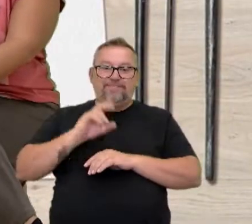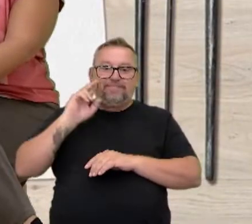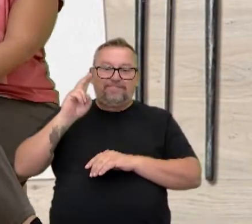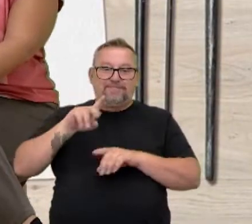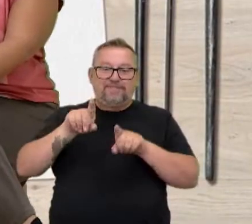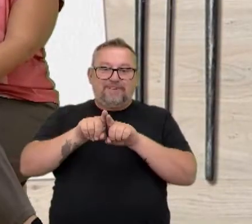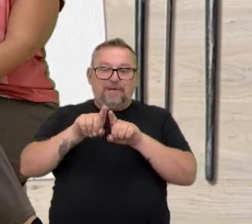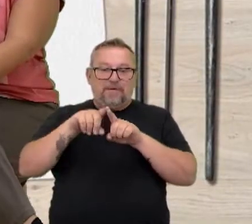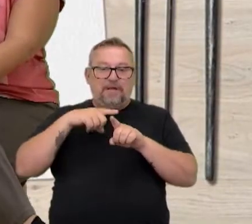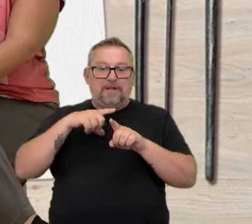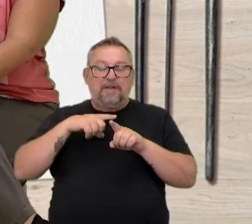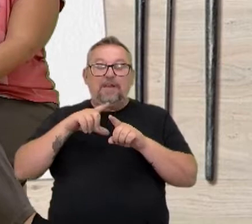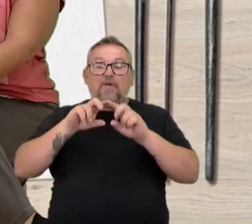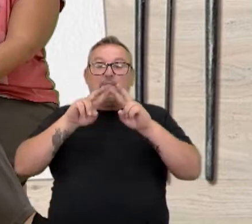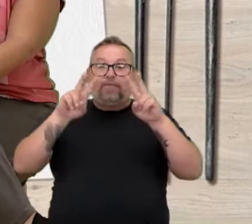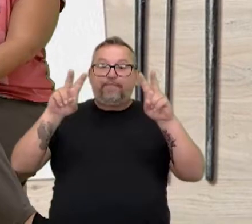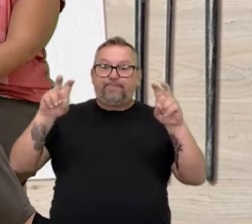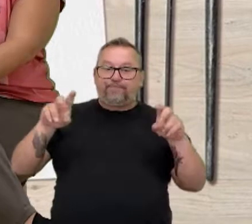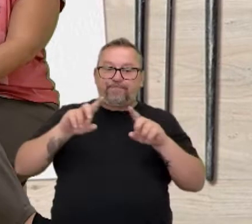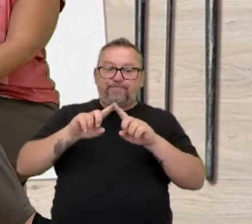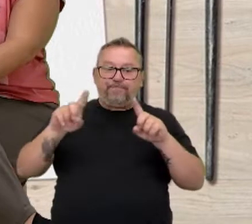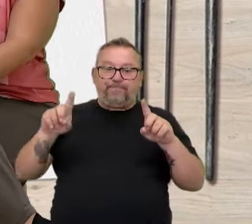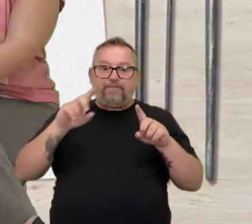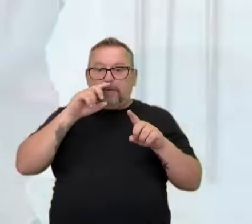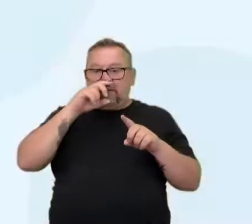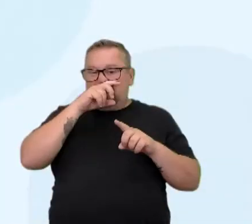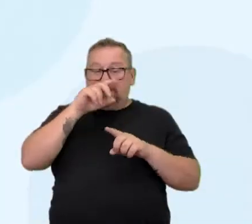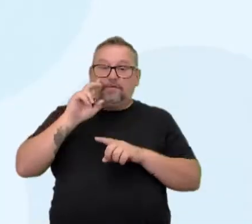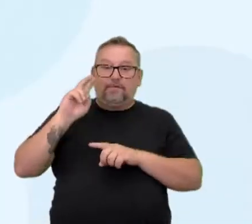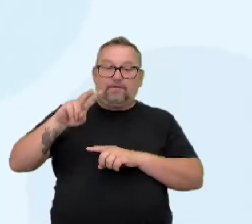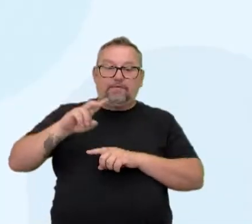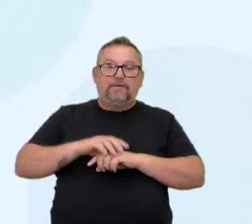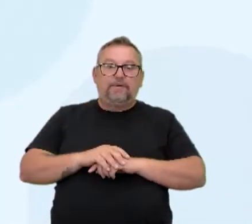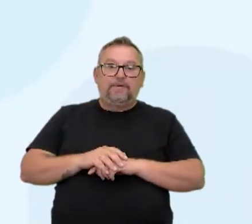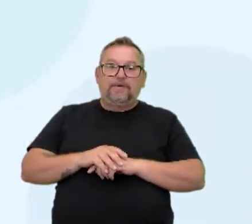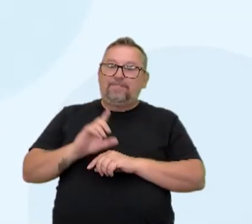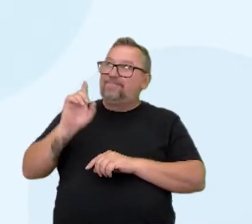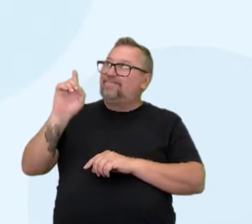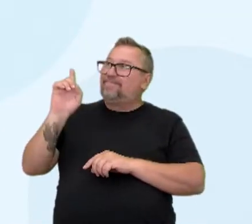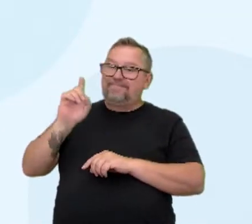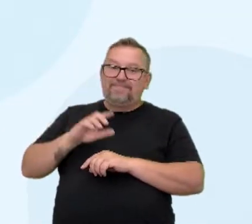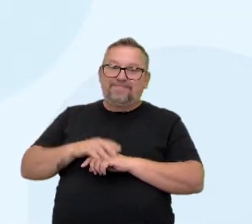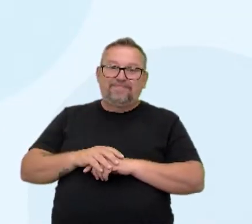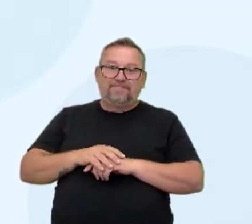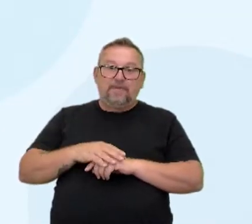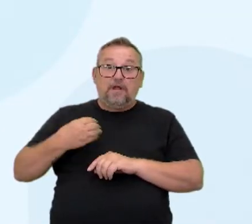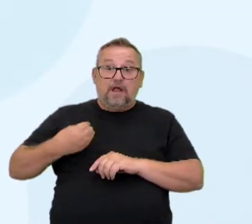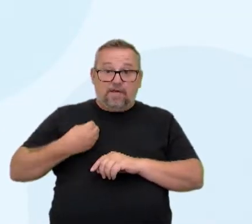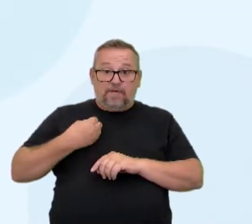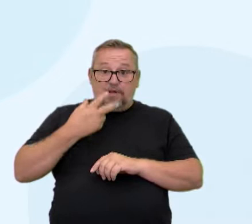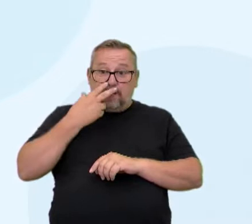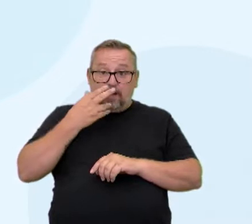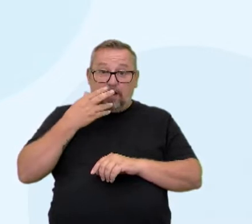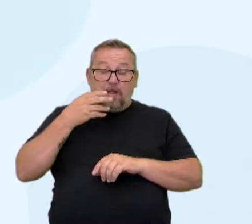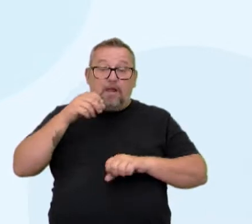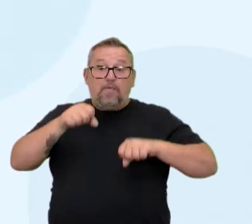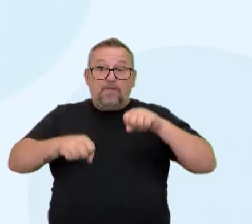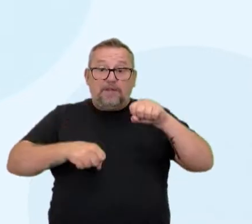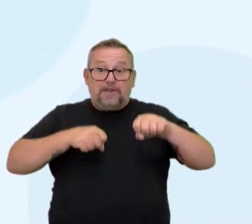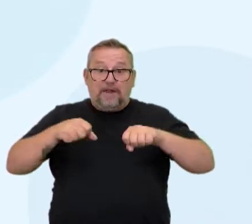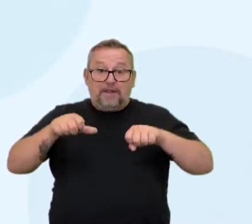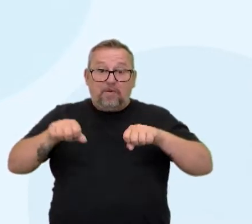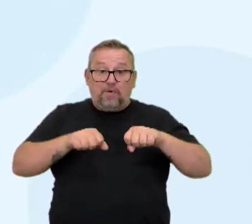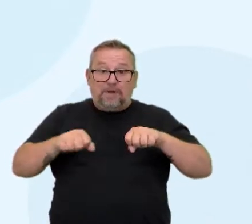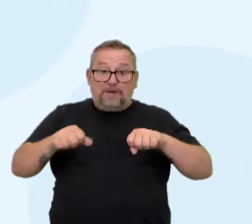gente tem uma frase pra gente descontrair e entrar nesse clima. Pro Fernando, você pode fazer a leitura pra gente? A vida é uma bicicleta com câmbio